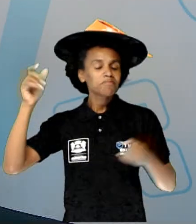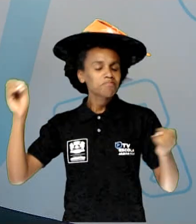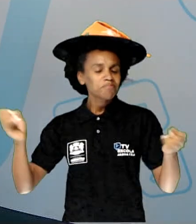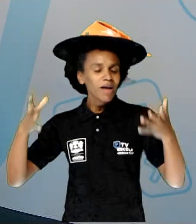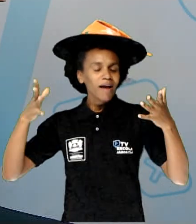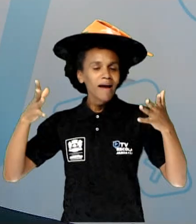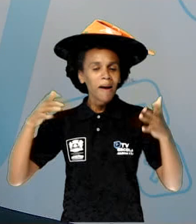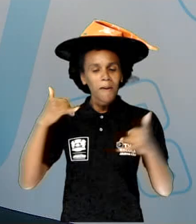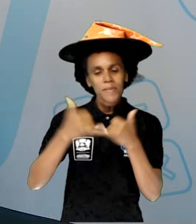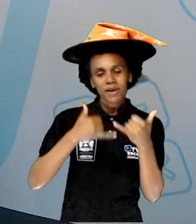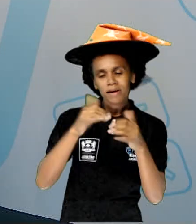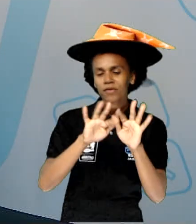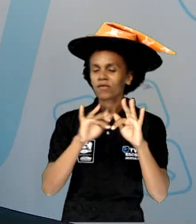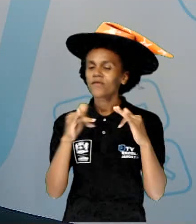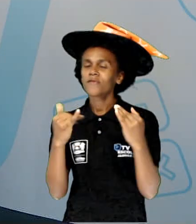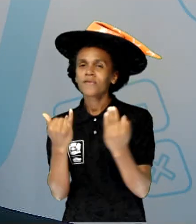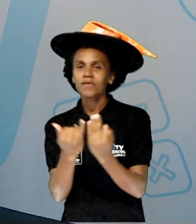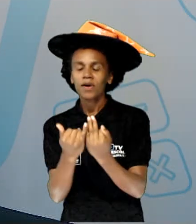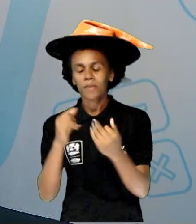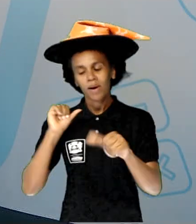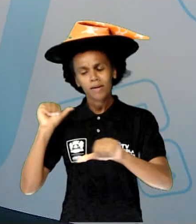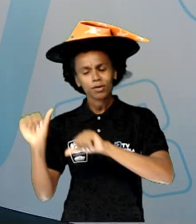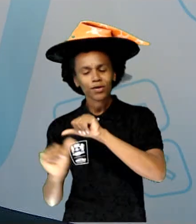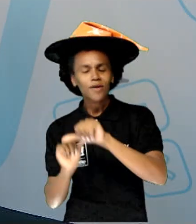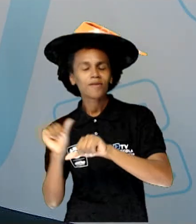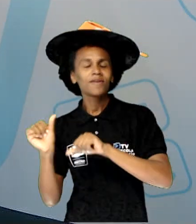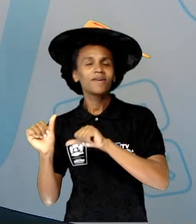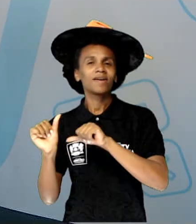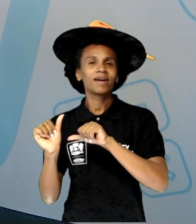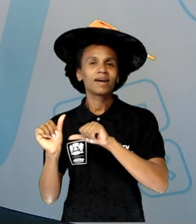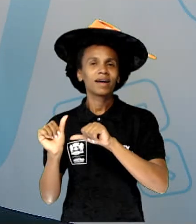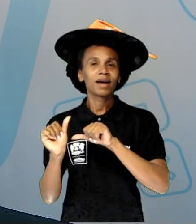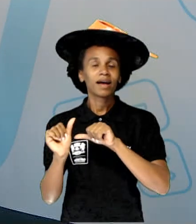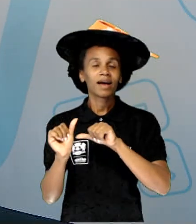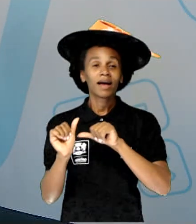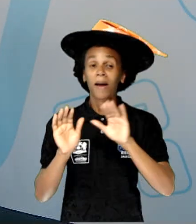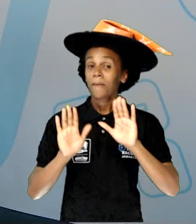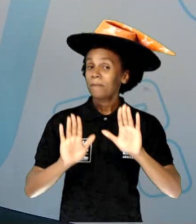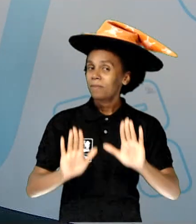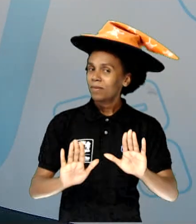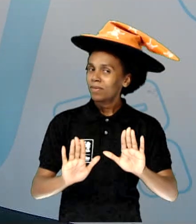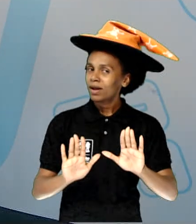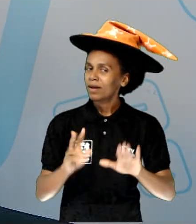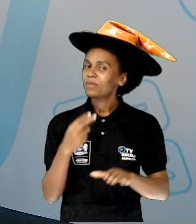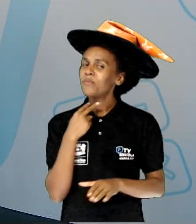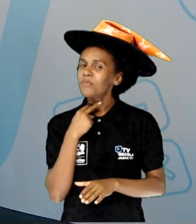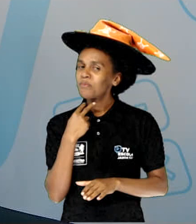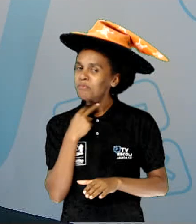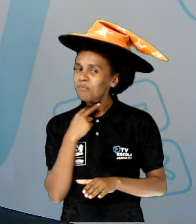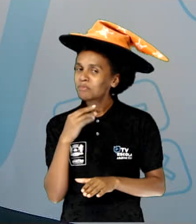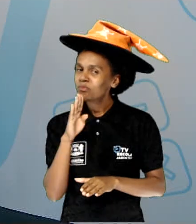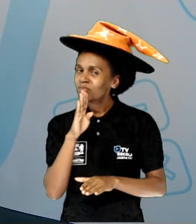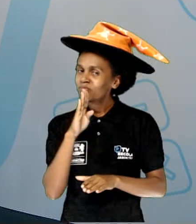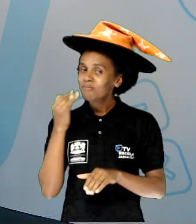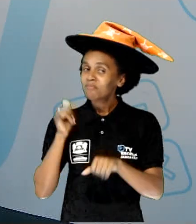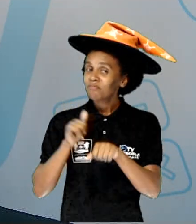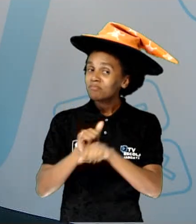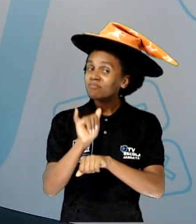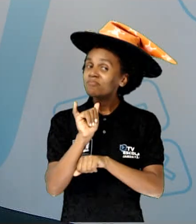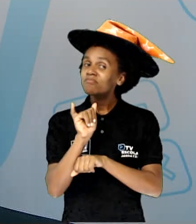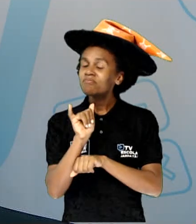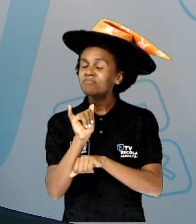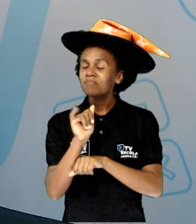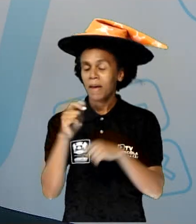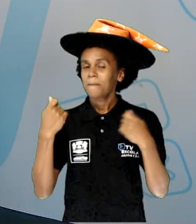brincando com algum familiar vi transformação e não vale enganar Tá certo transforma em